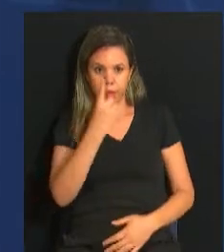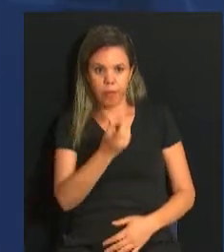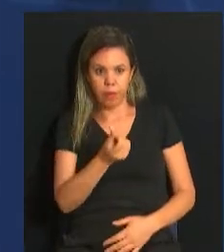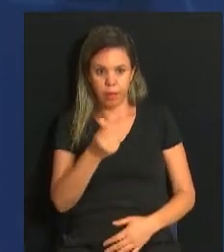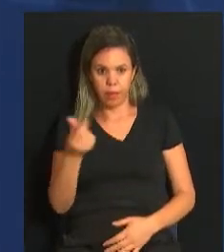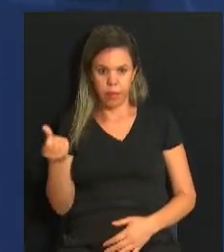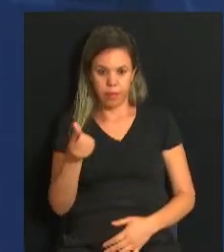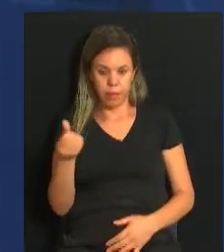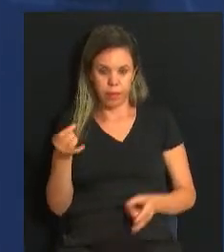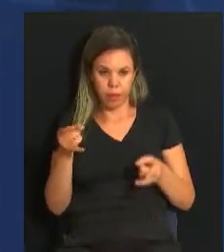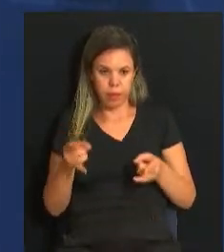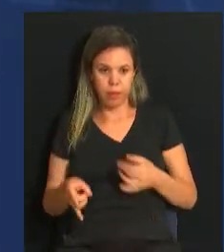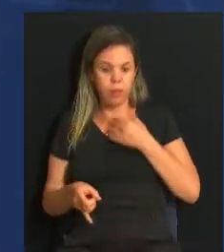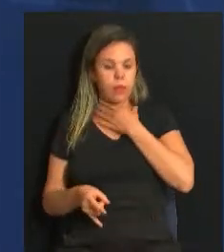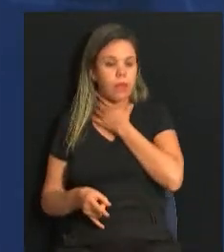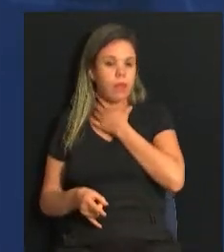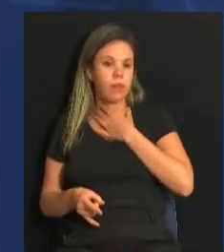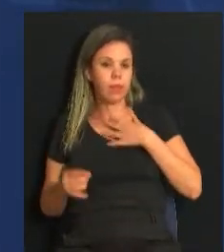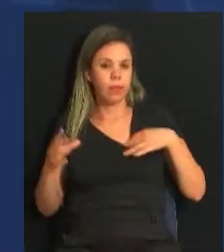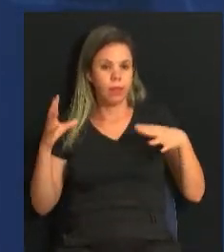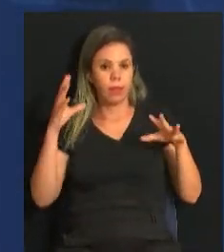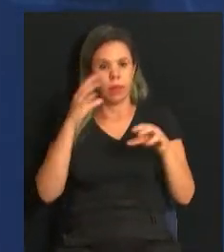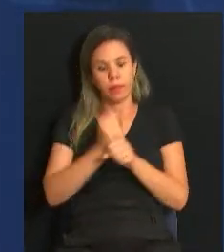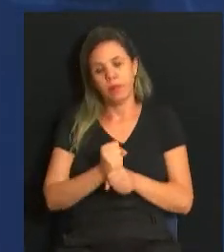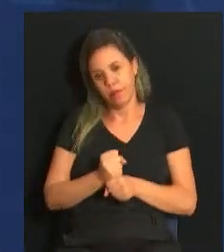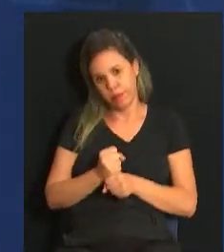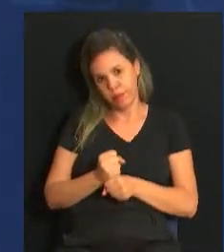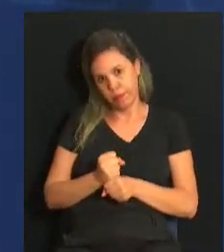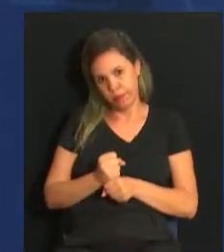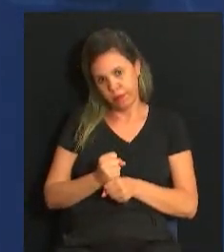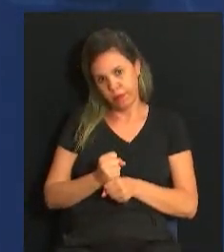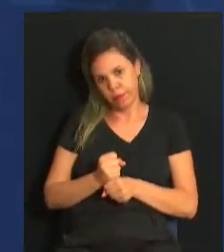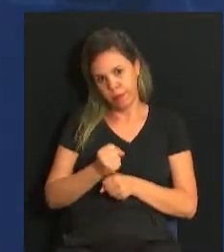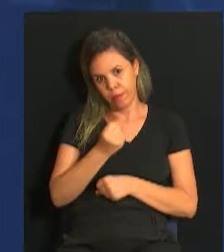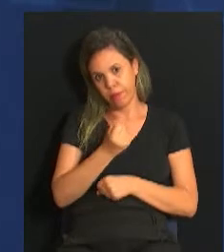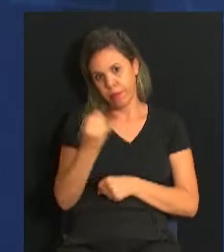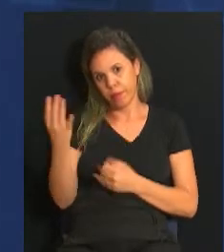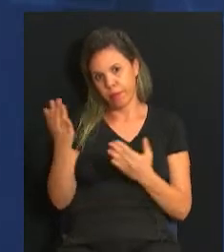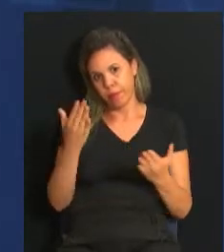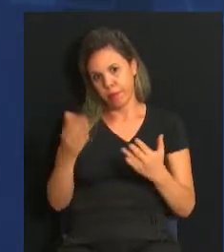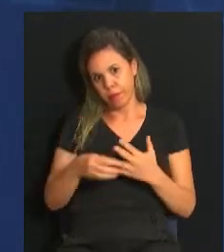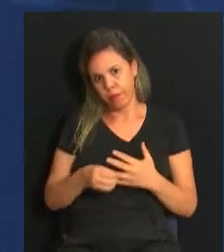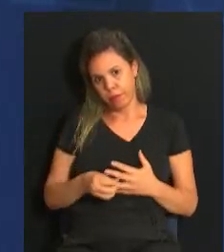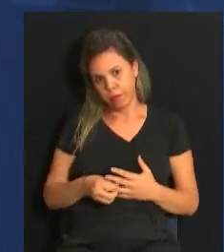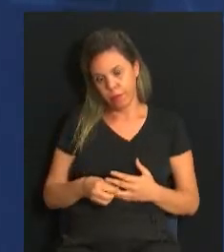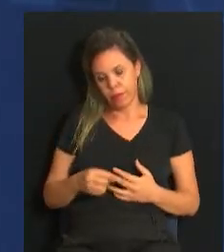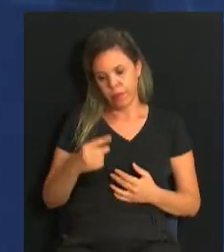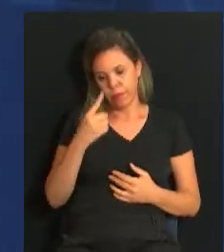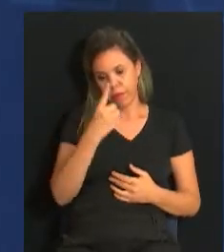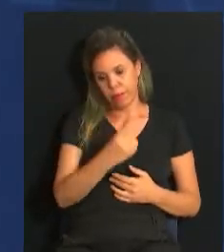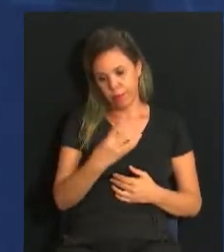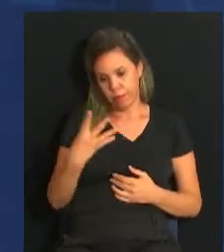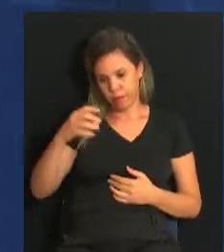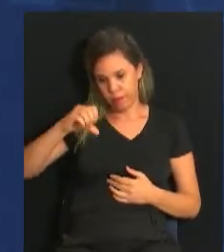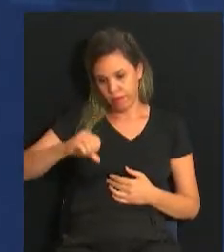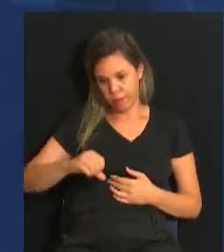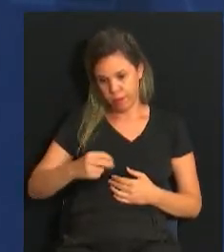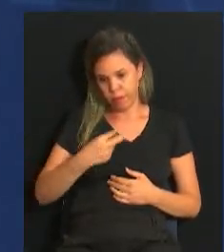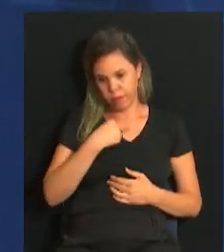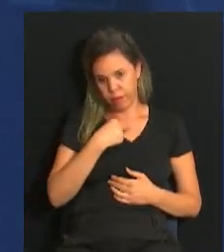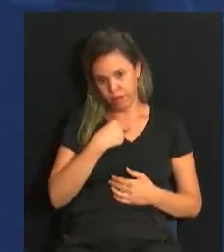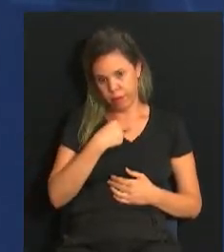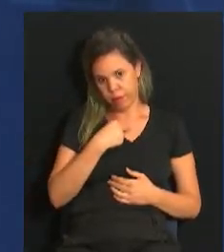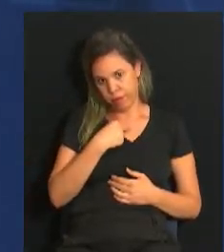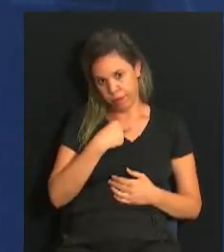166 leitos no total e destes 100 16 149 estão